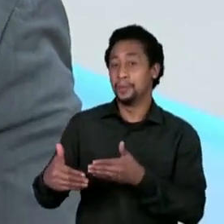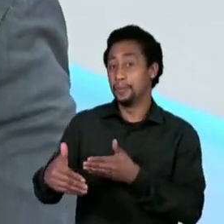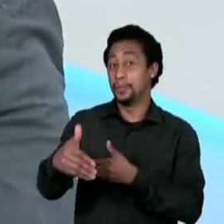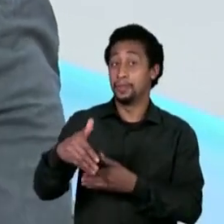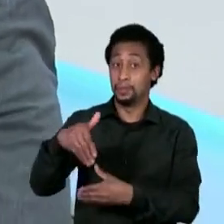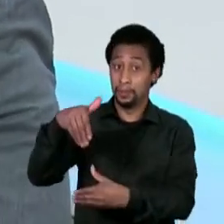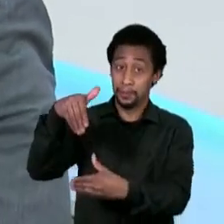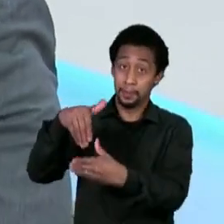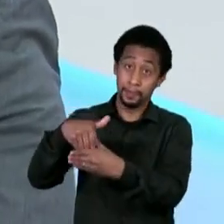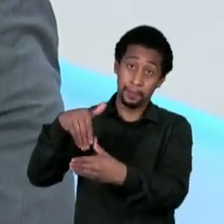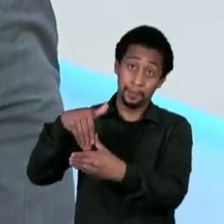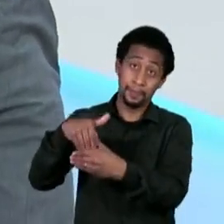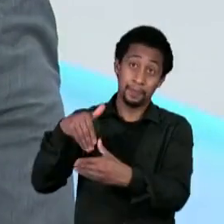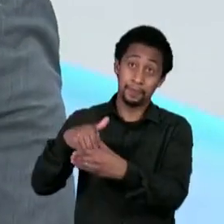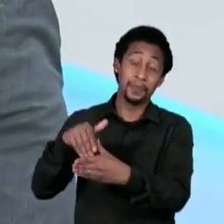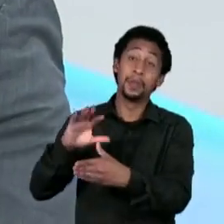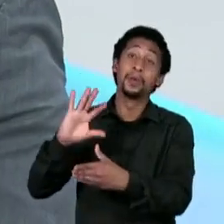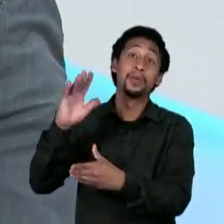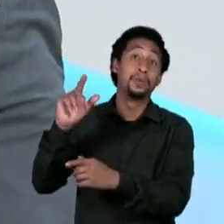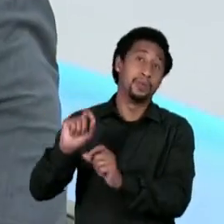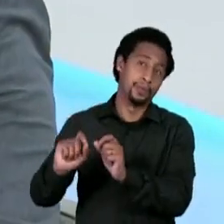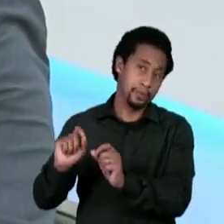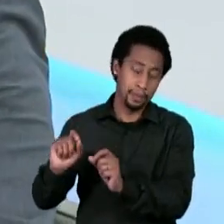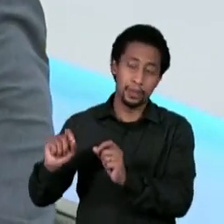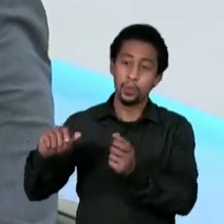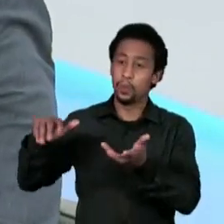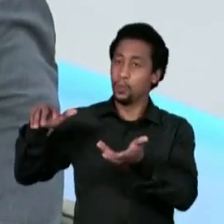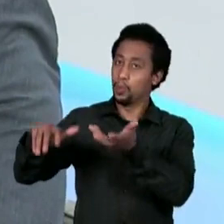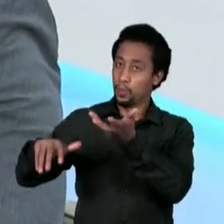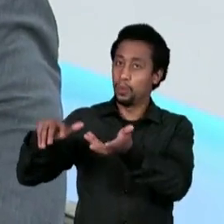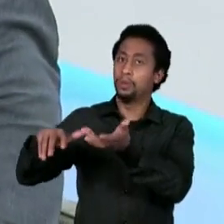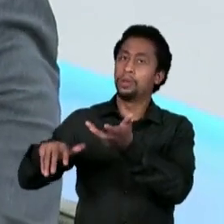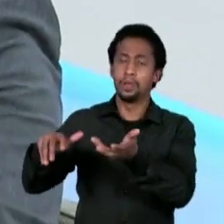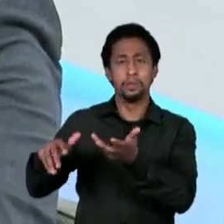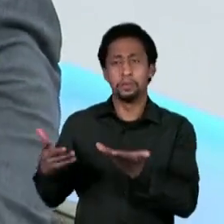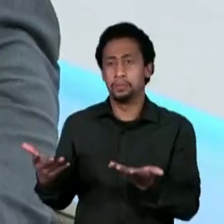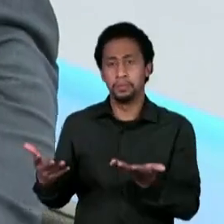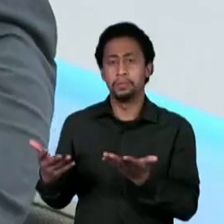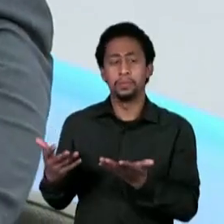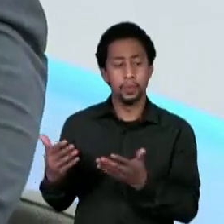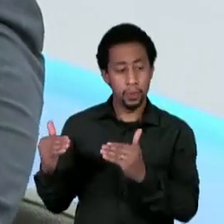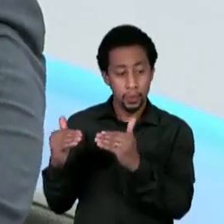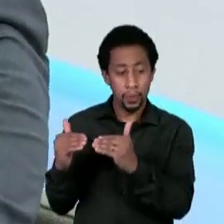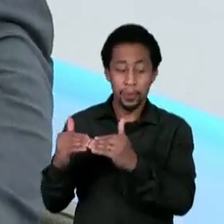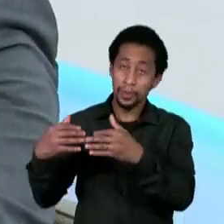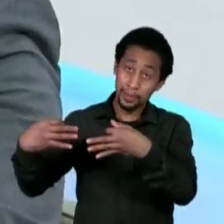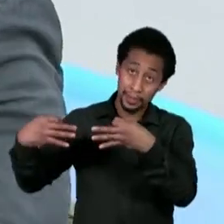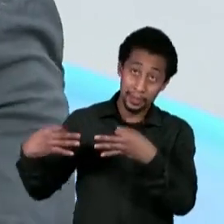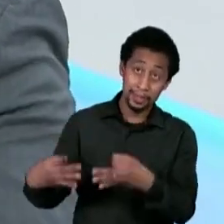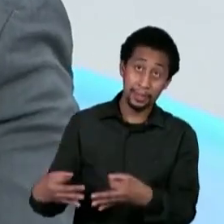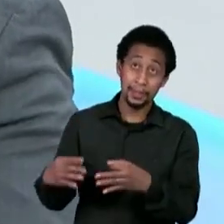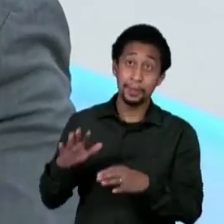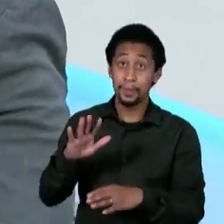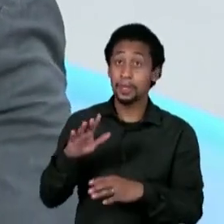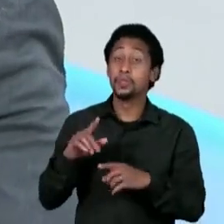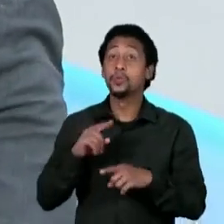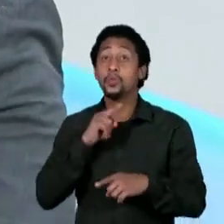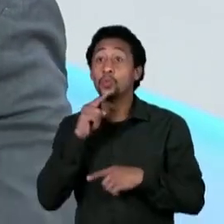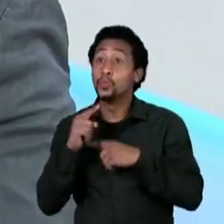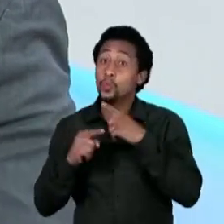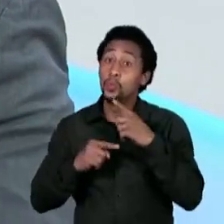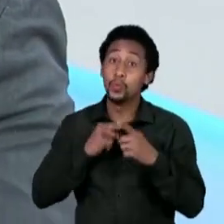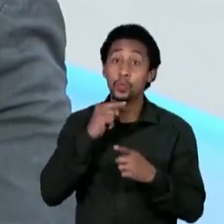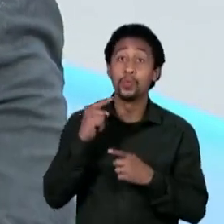congresso fez isso congresso disciplinou no entanto há uma parcela da sociedade que ainda tem algum tipo de dúvida com relação